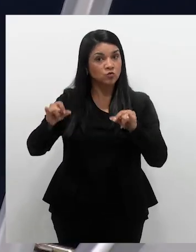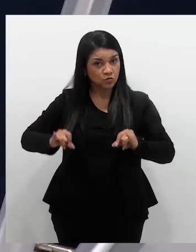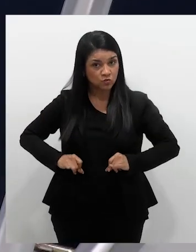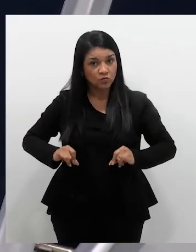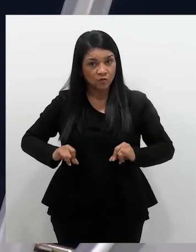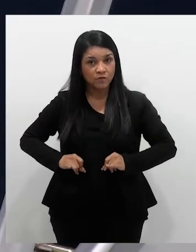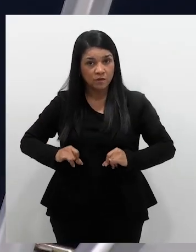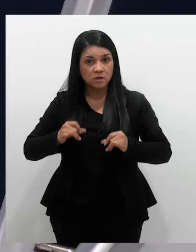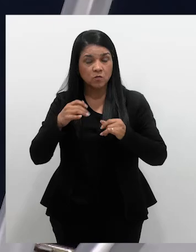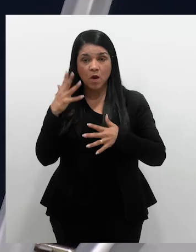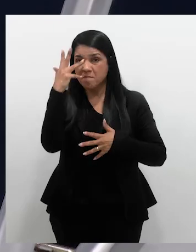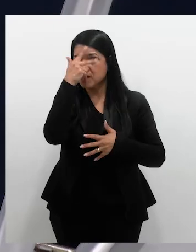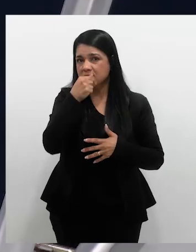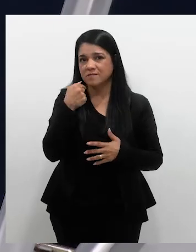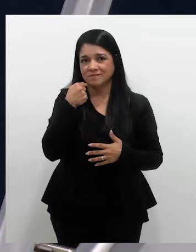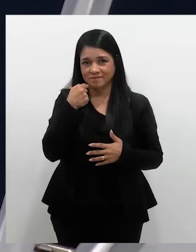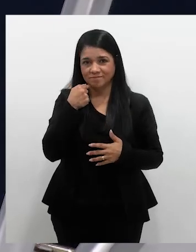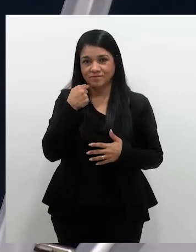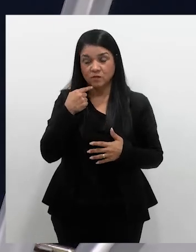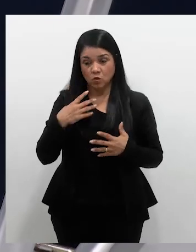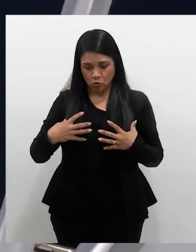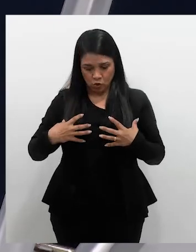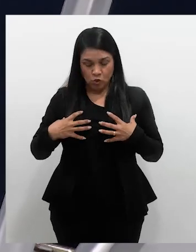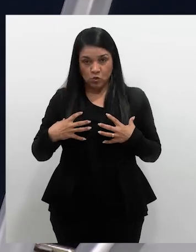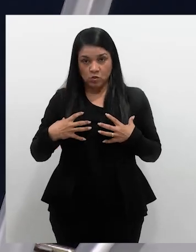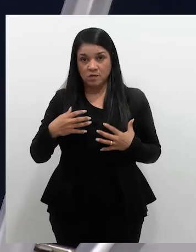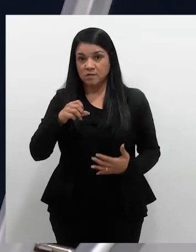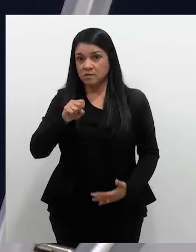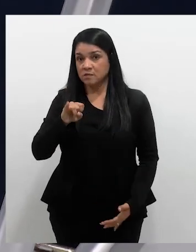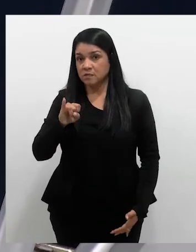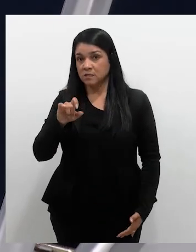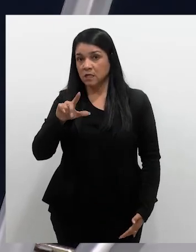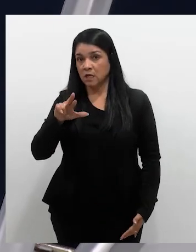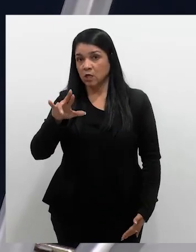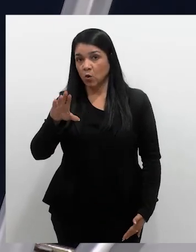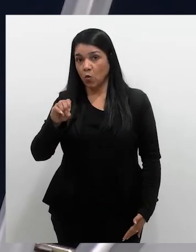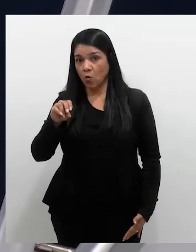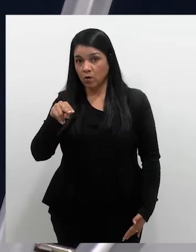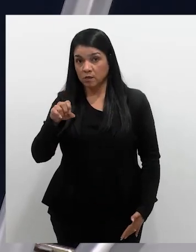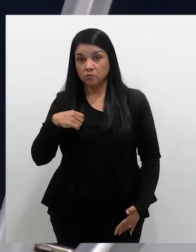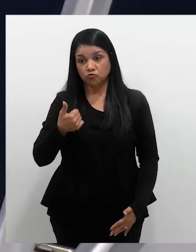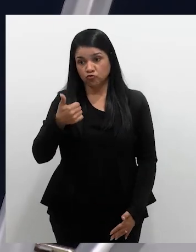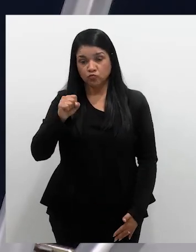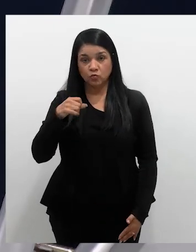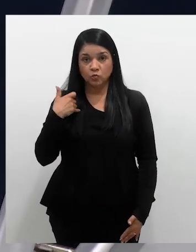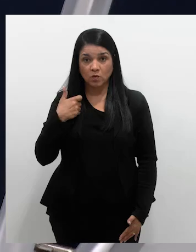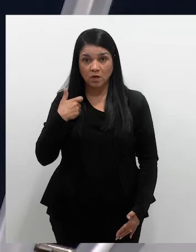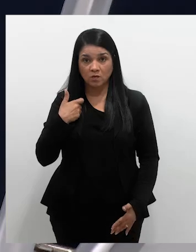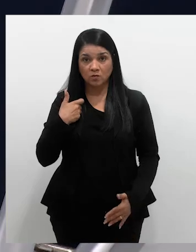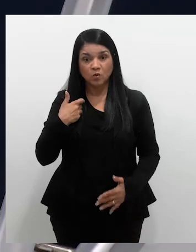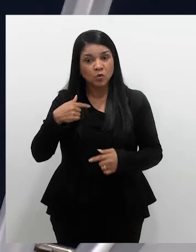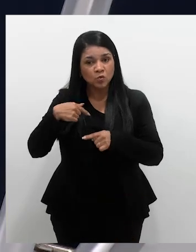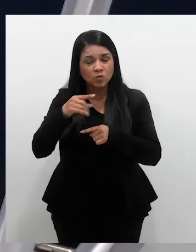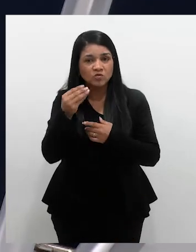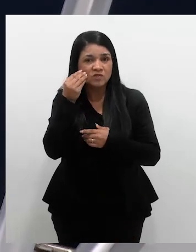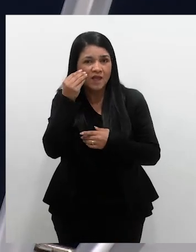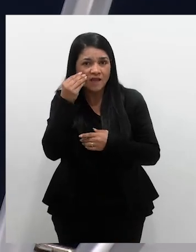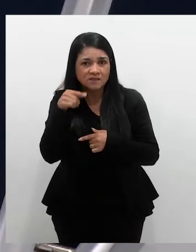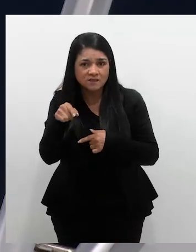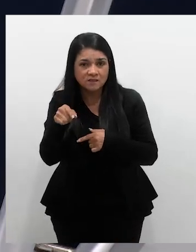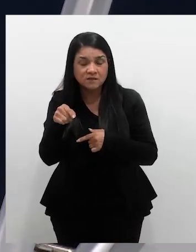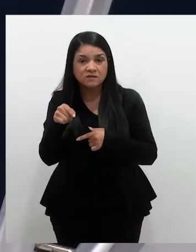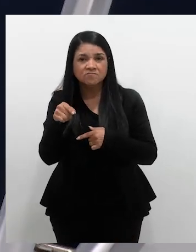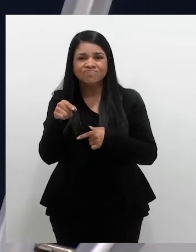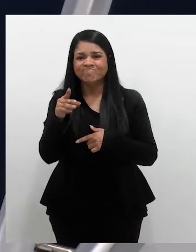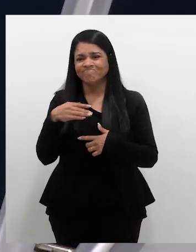que sofreu com a ditadura da beleza. Eu coloquei silicone com 18 anos, porque todos os testes que eu ia falava assim, ai, as